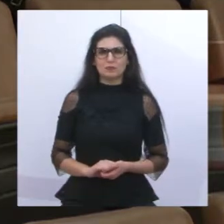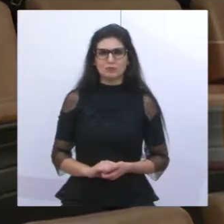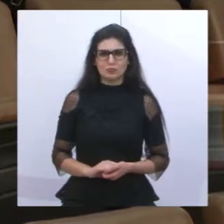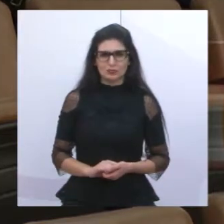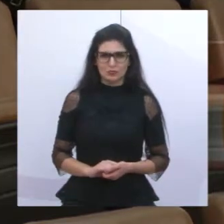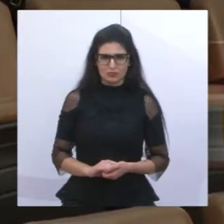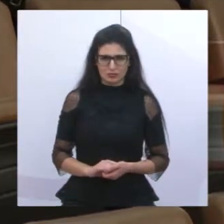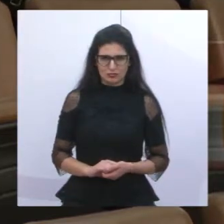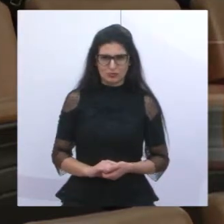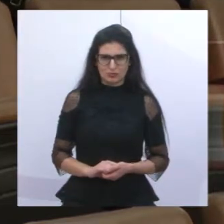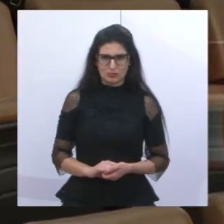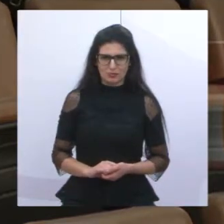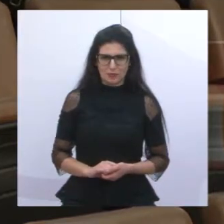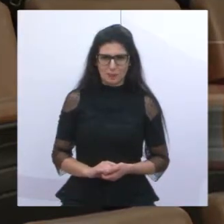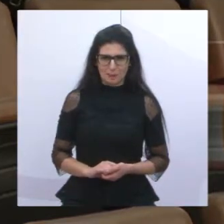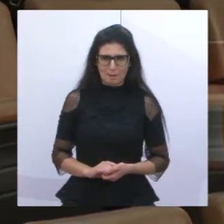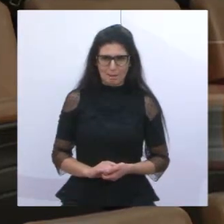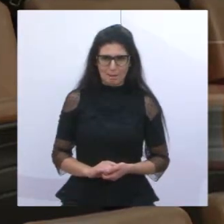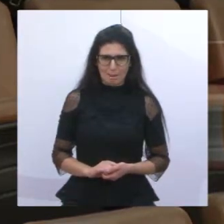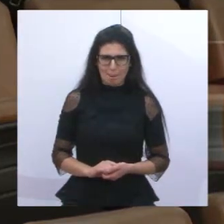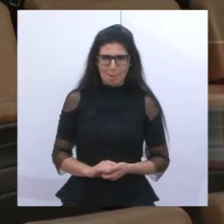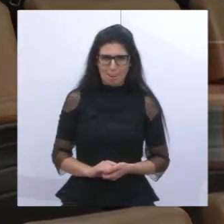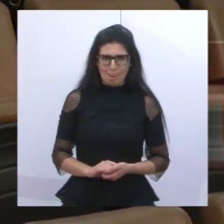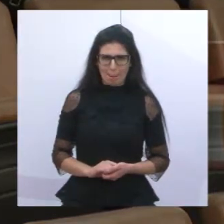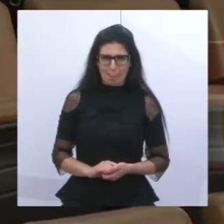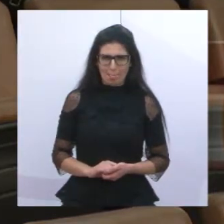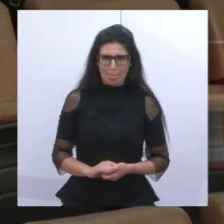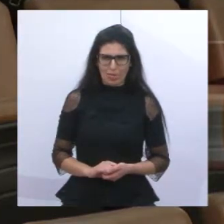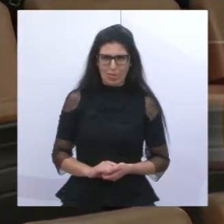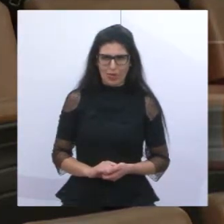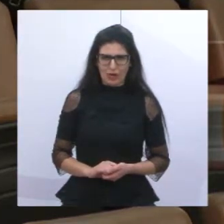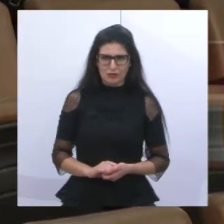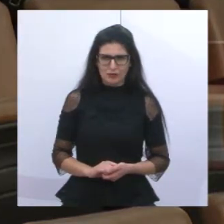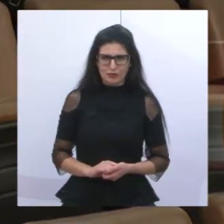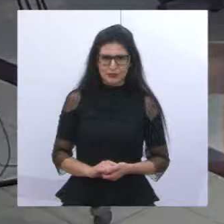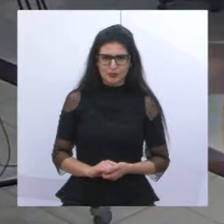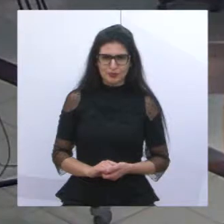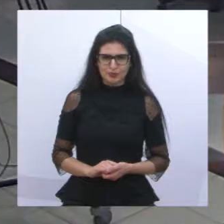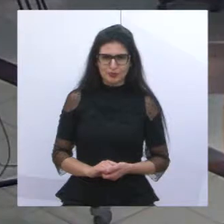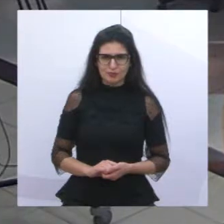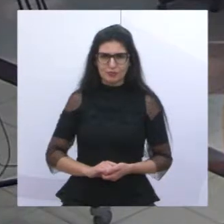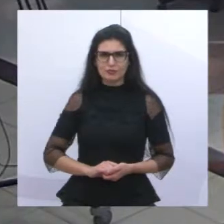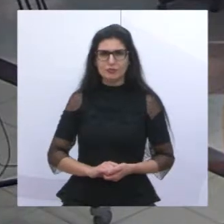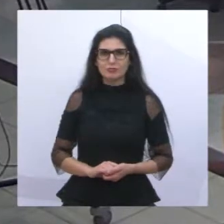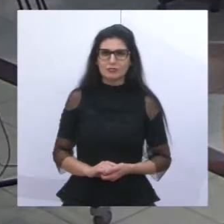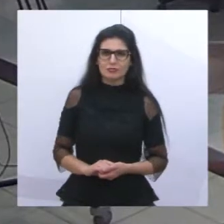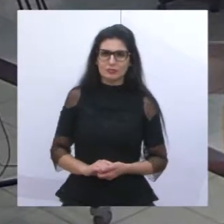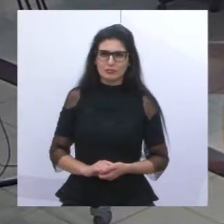E aí?